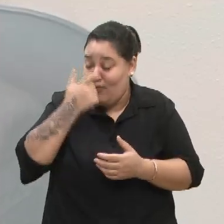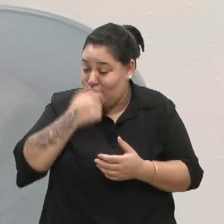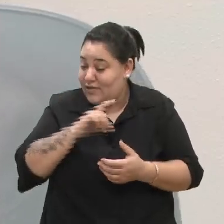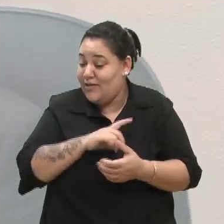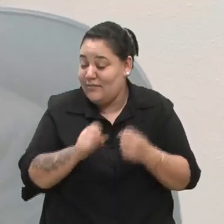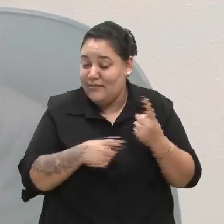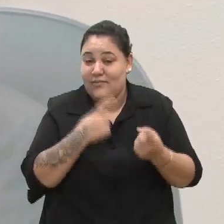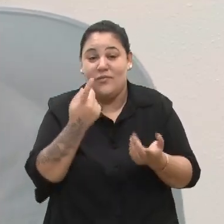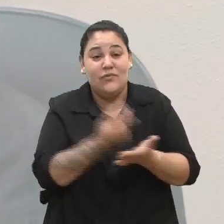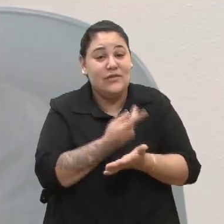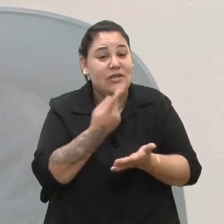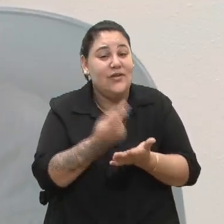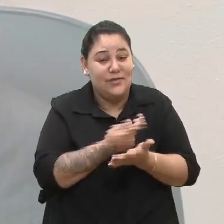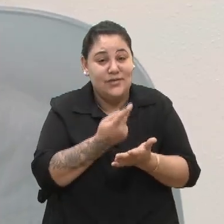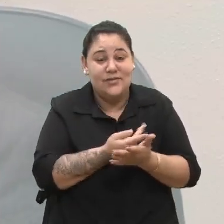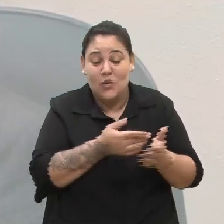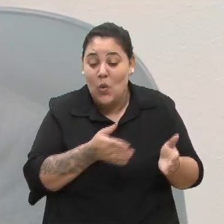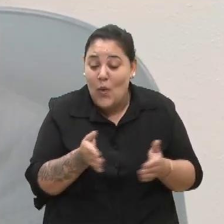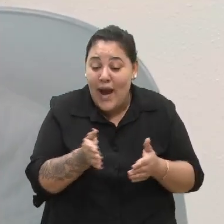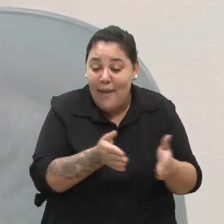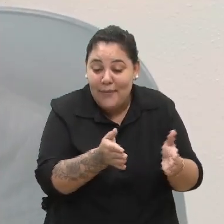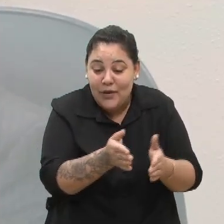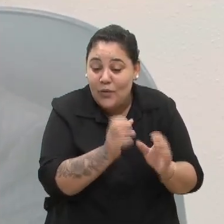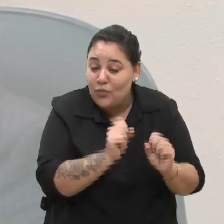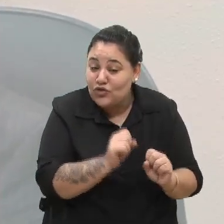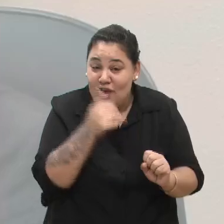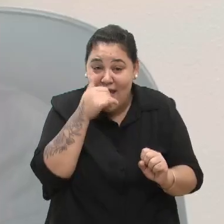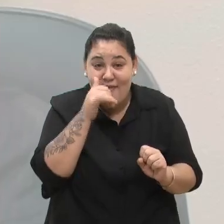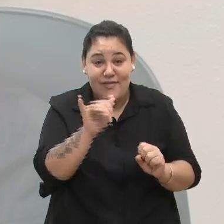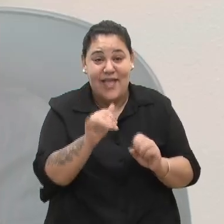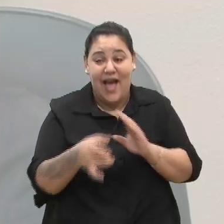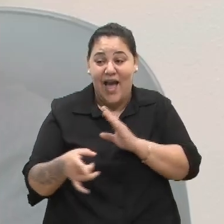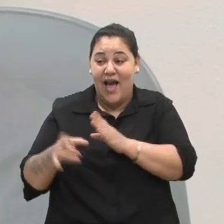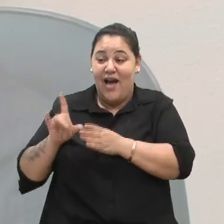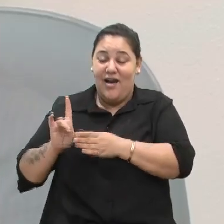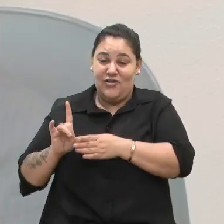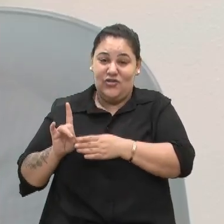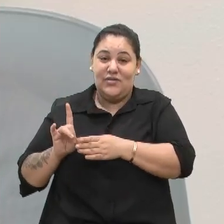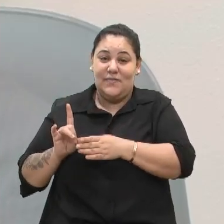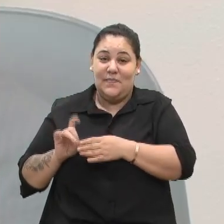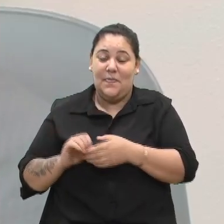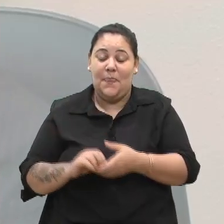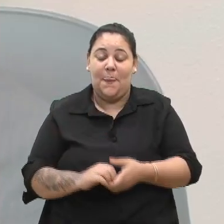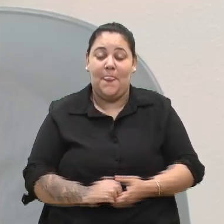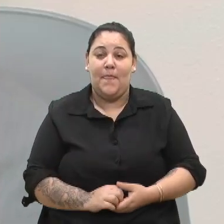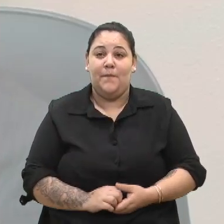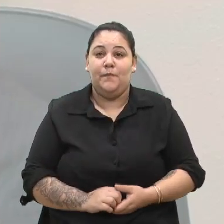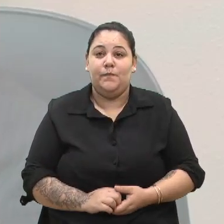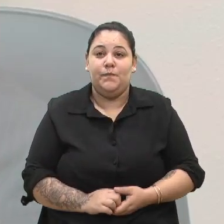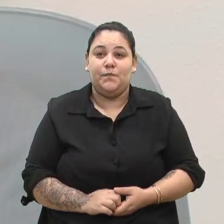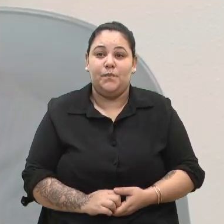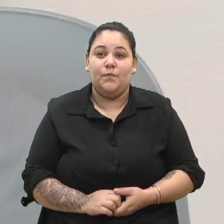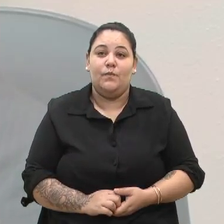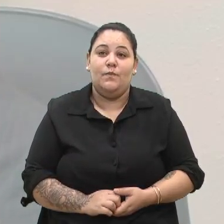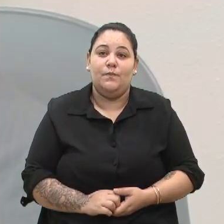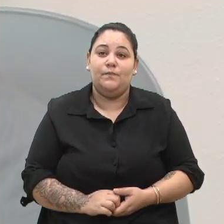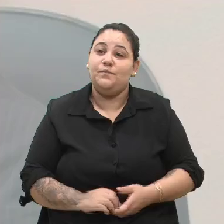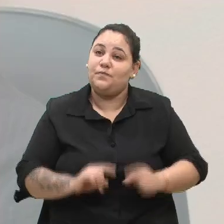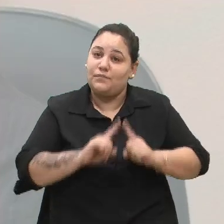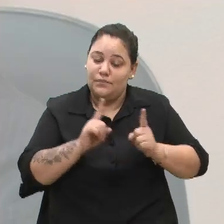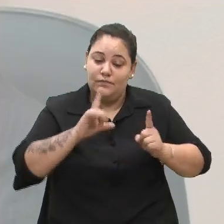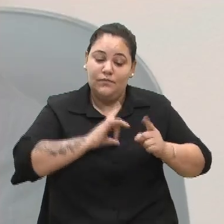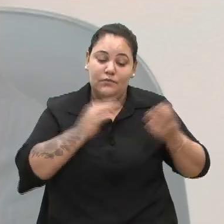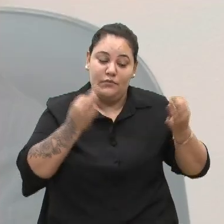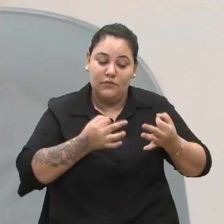caminho aí que poderiam ter sido antecipados e corrigidos com o decorrer disso tudo. Mas não tem dúvida, né, que é